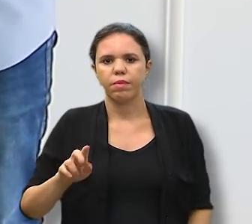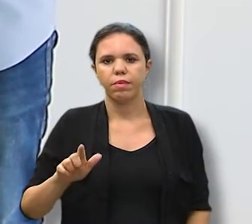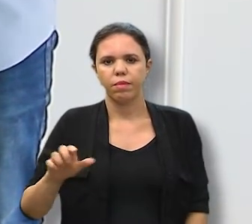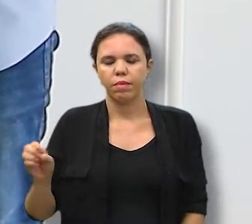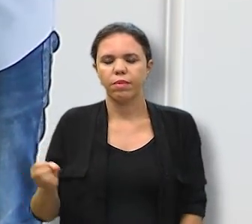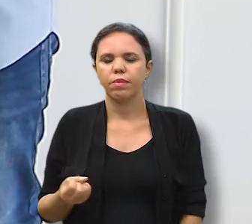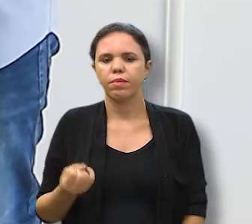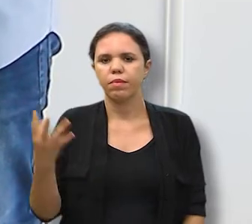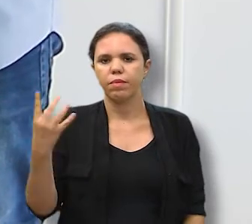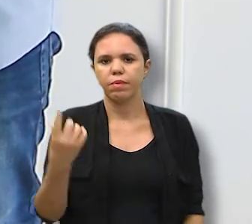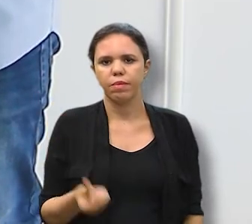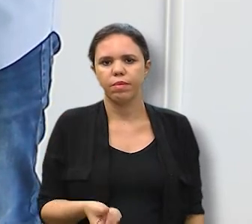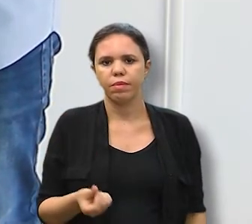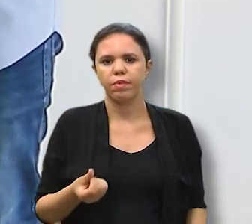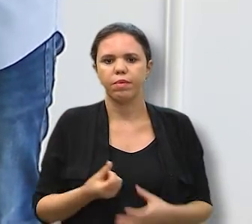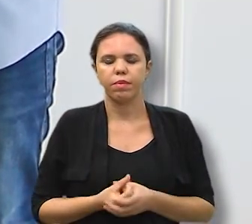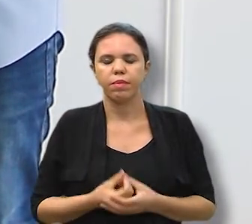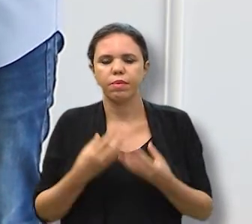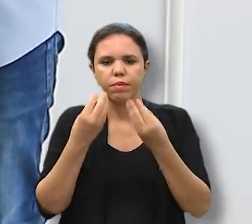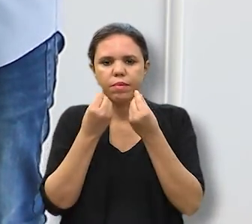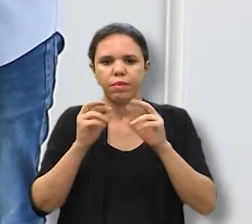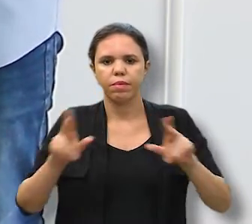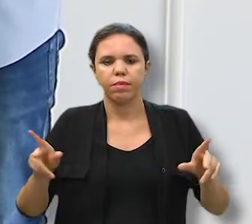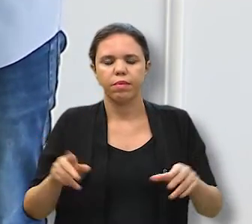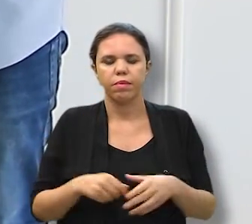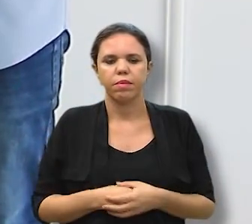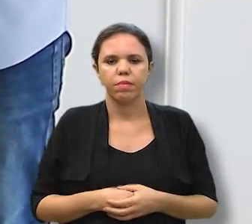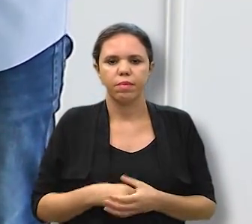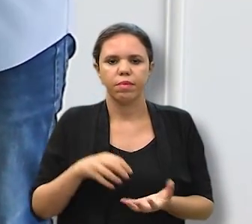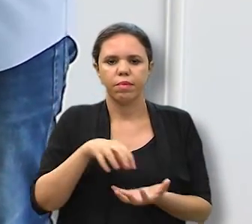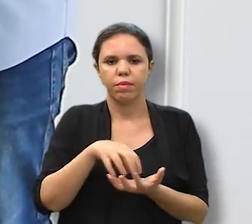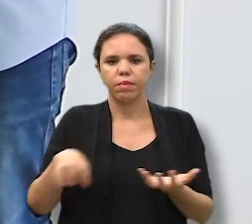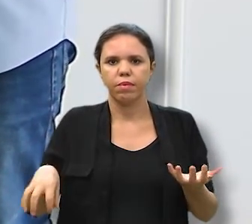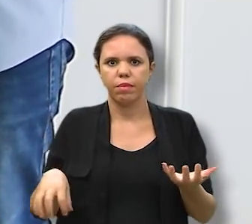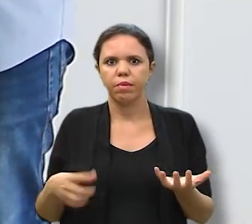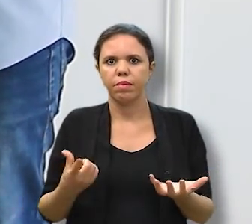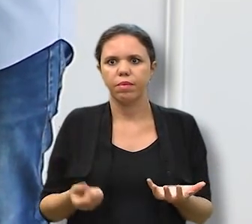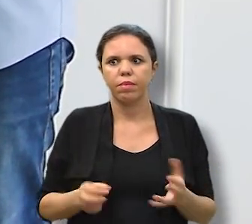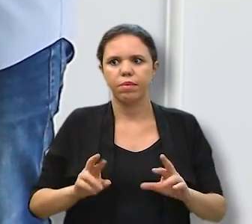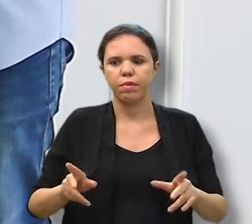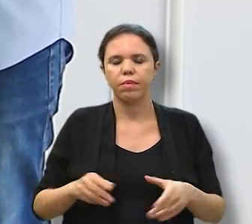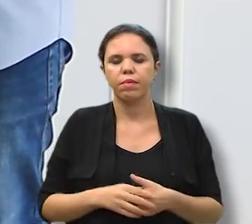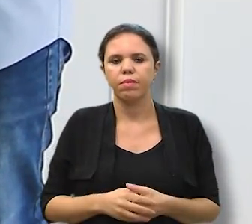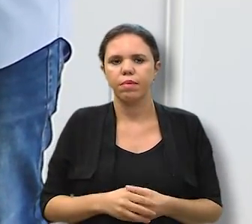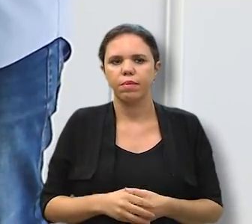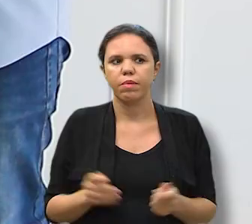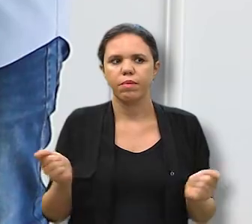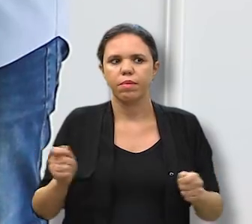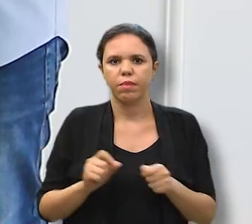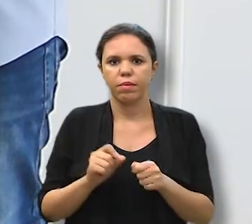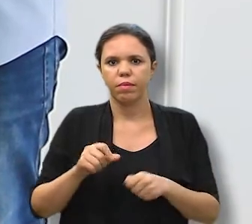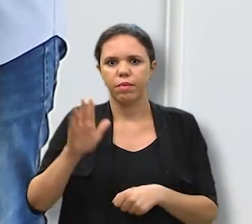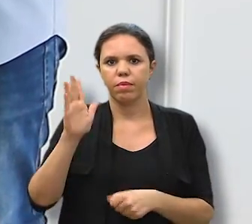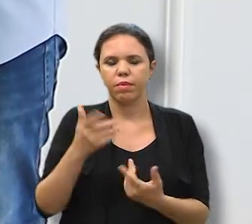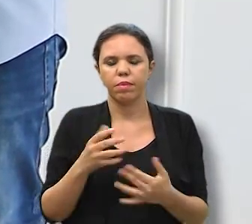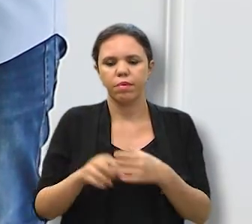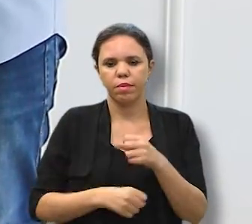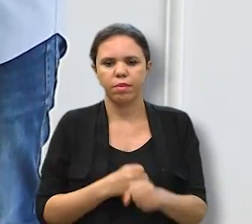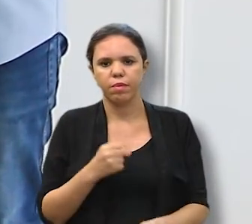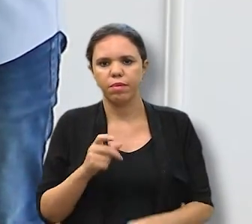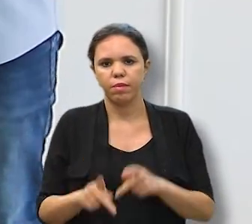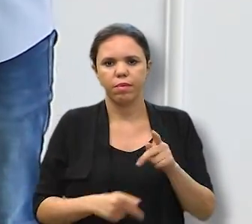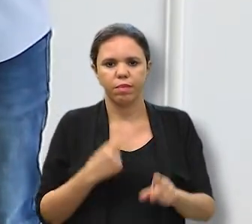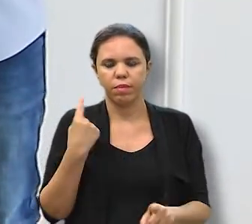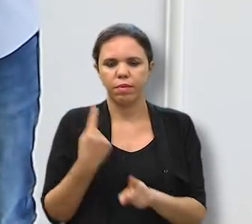faz quantos? 16 sabores? 16 sabores de pudim. Dá pra fazer com tudo? 16 sabores? Dá? Dá, e dá pra fazer muito mais. O ano inteiro o